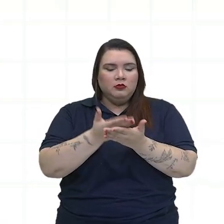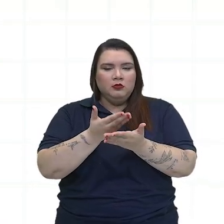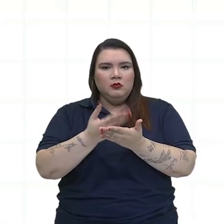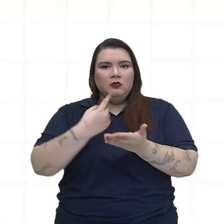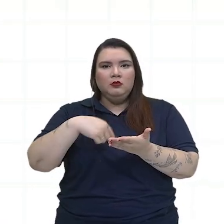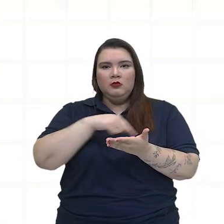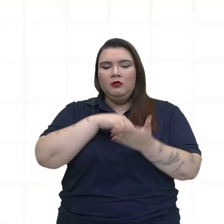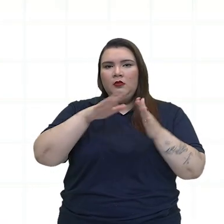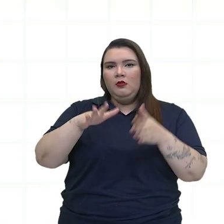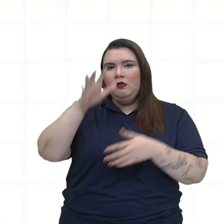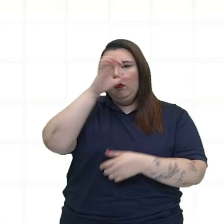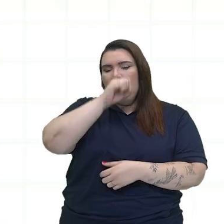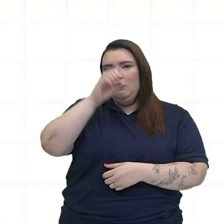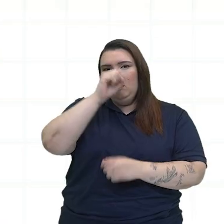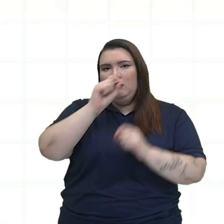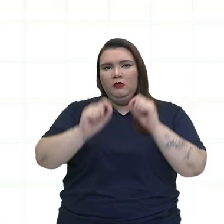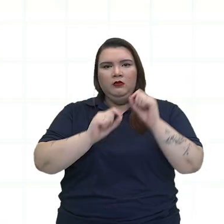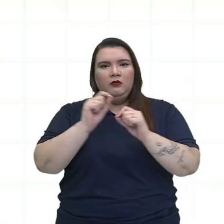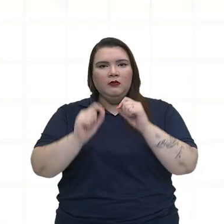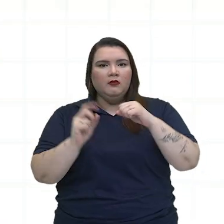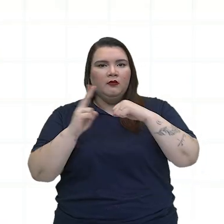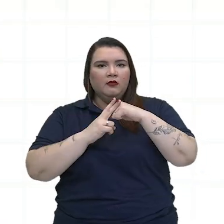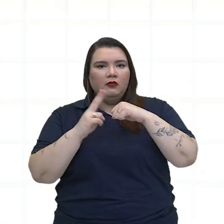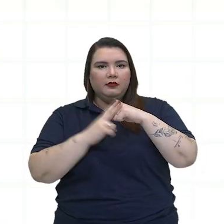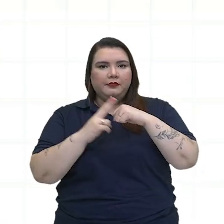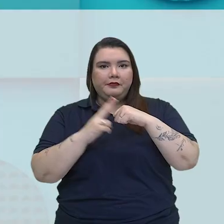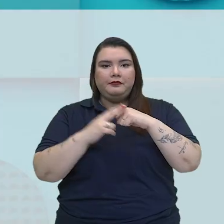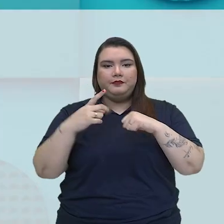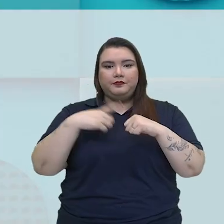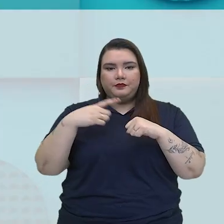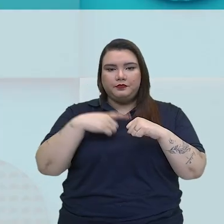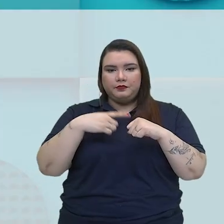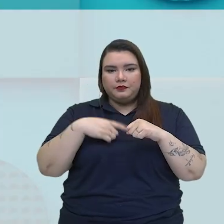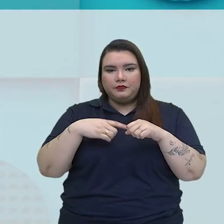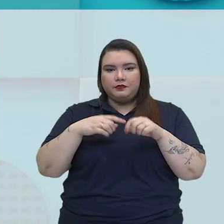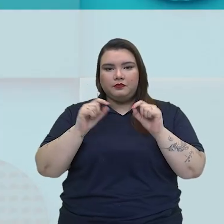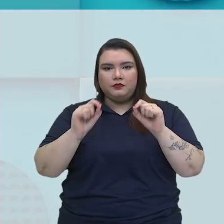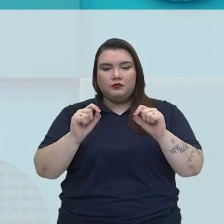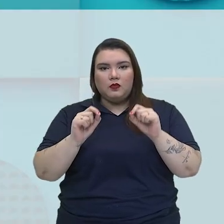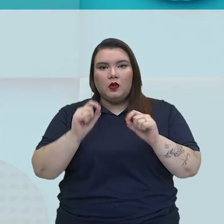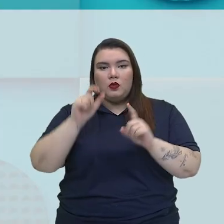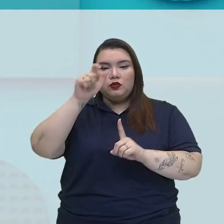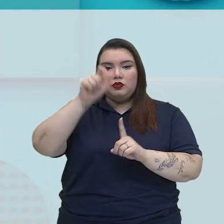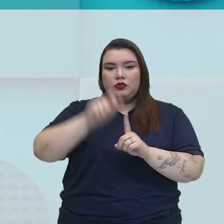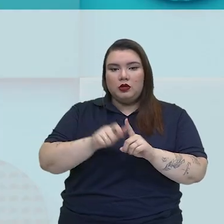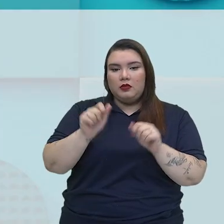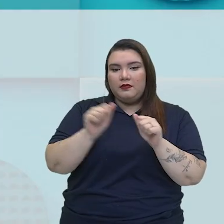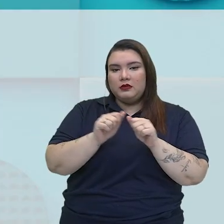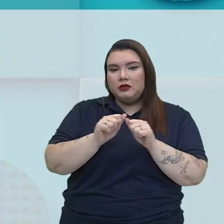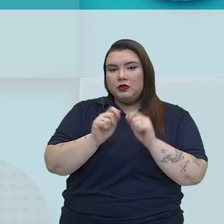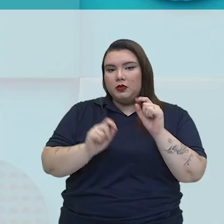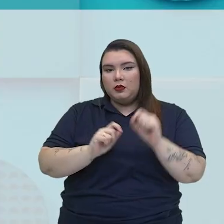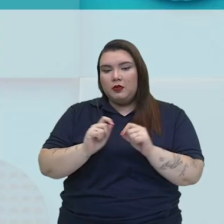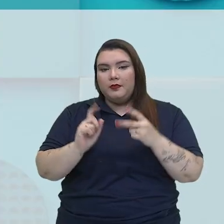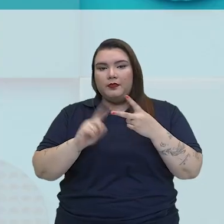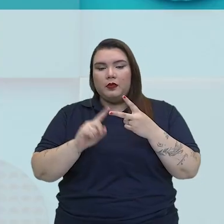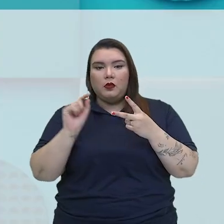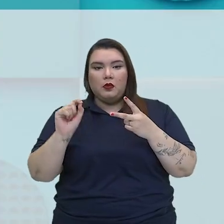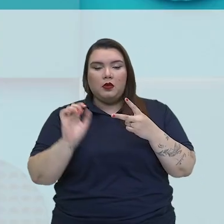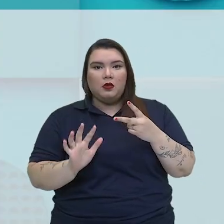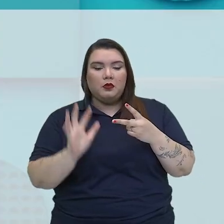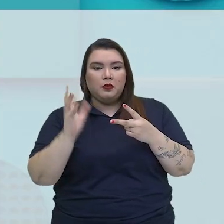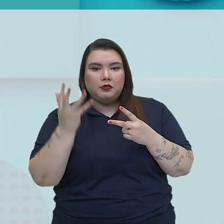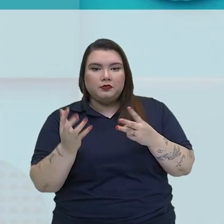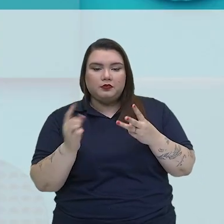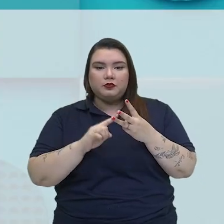o verbo, ele serve para descrever isso, o que o sujeito está fazendo, o que está acontecendo e o que